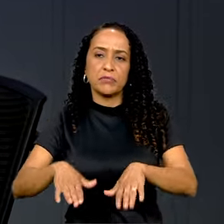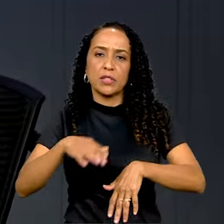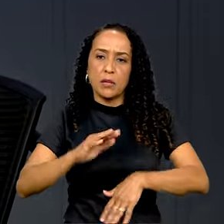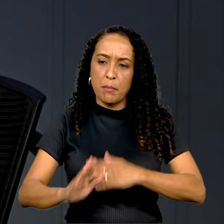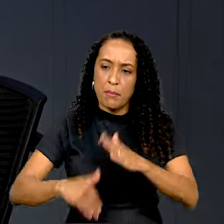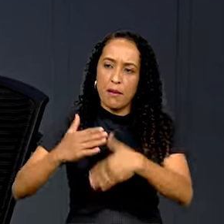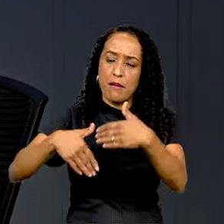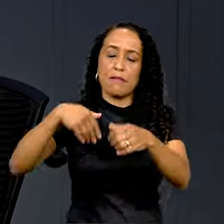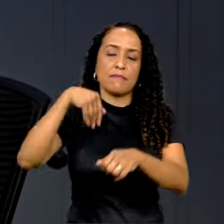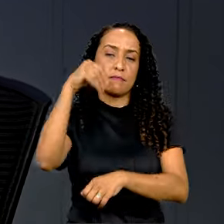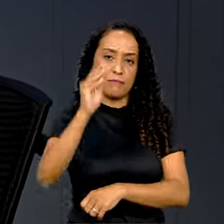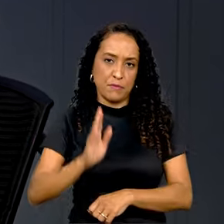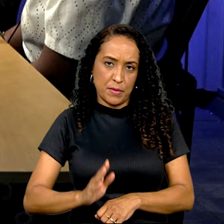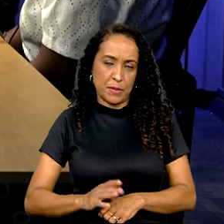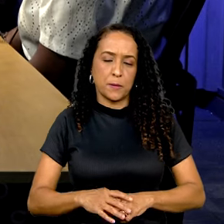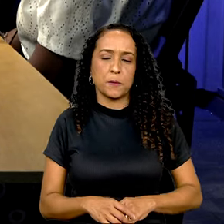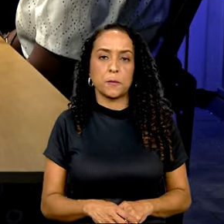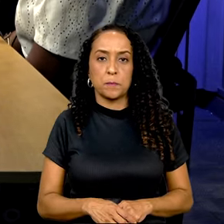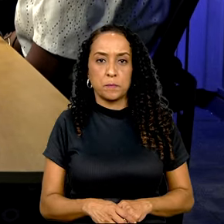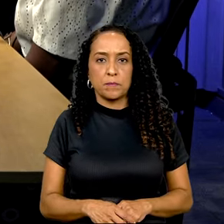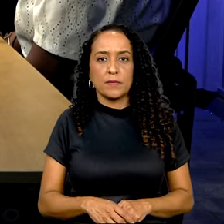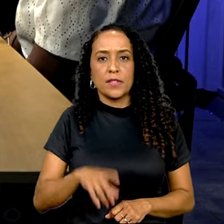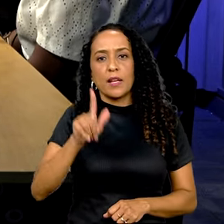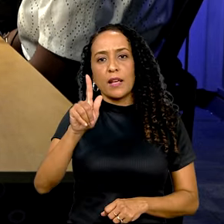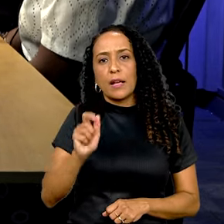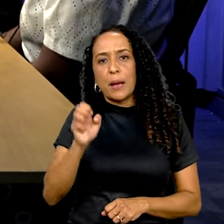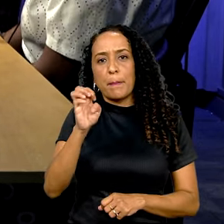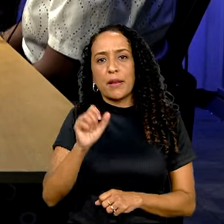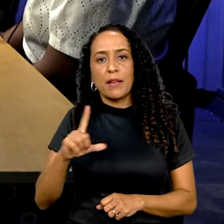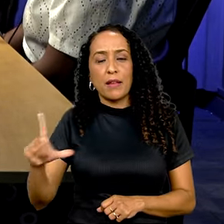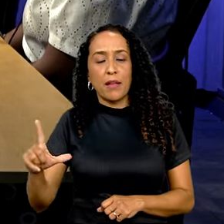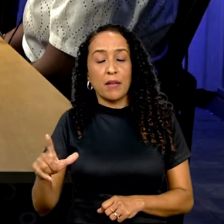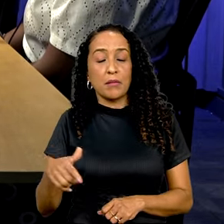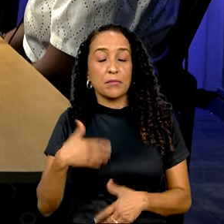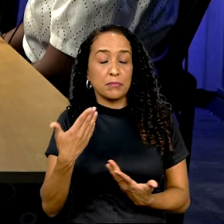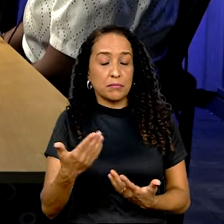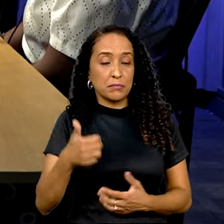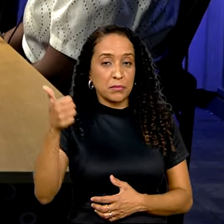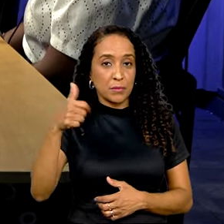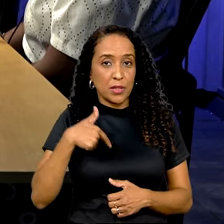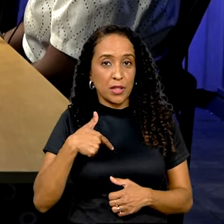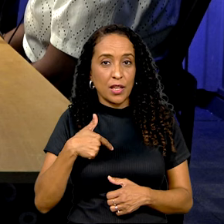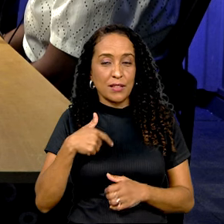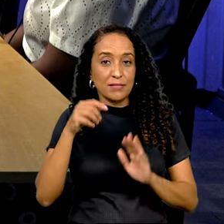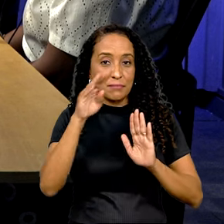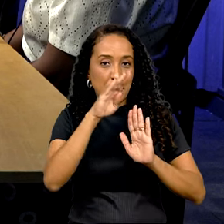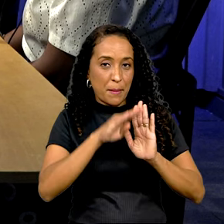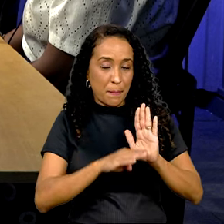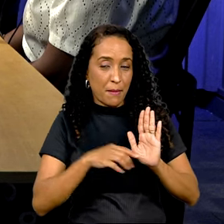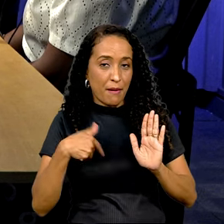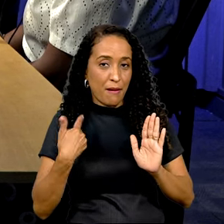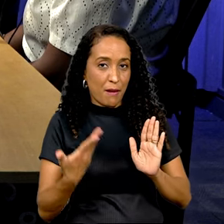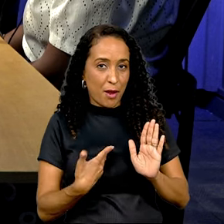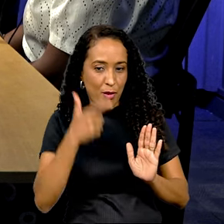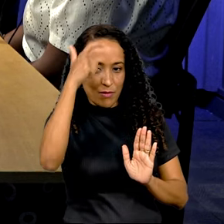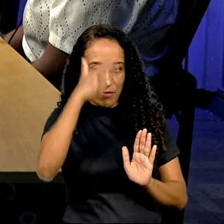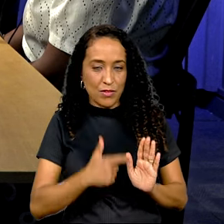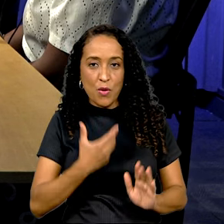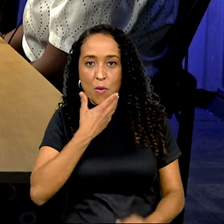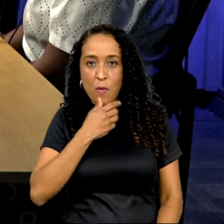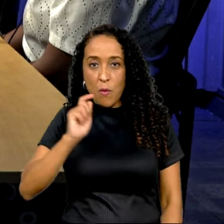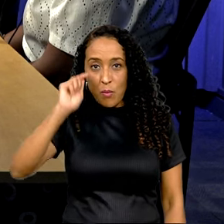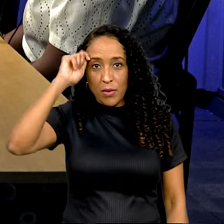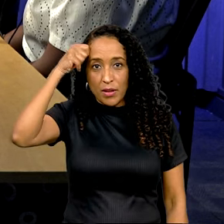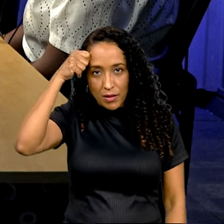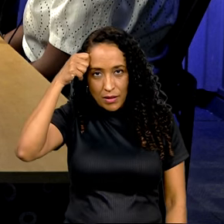desenvolvimento do país Gabriel tudo bom primeiramente quero fazer uma questão de ordem que apesar de eu ser um homem